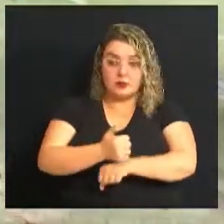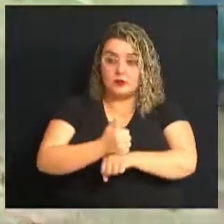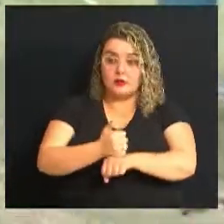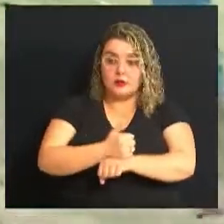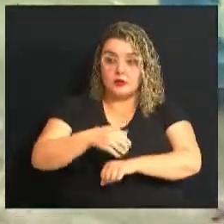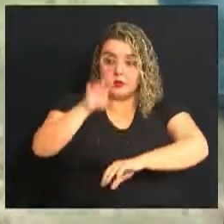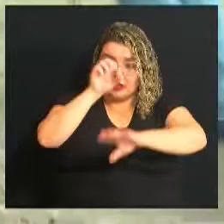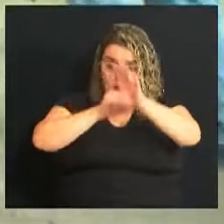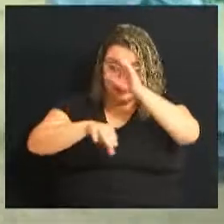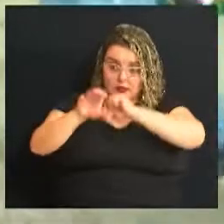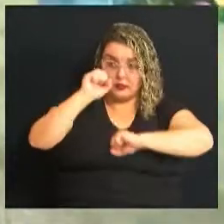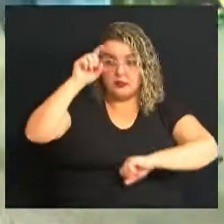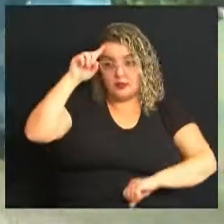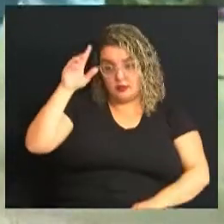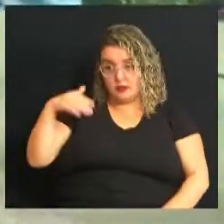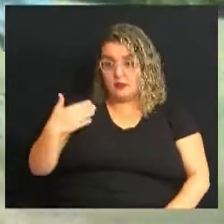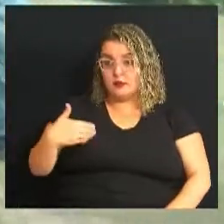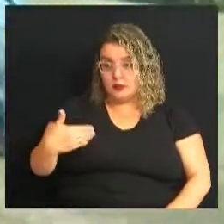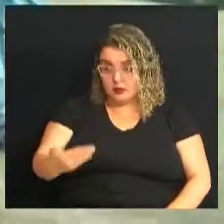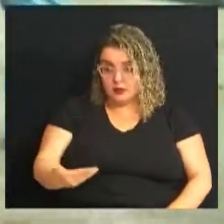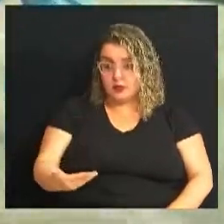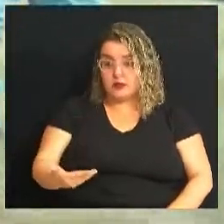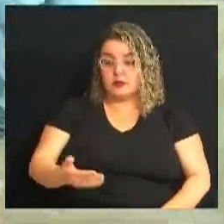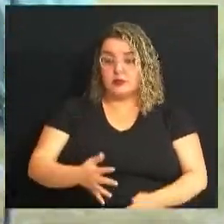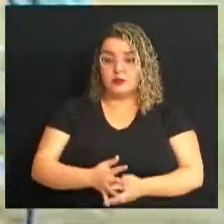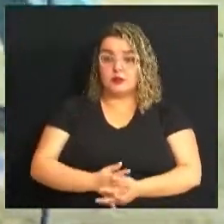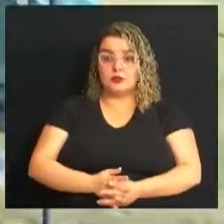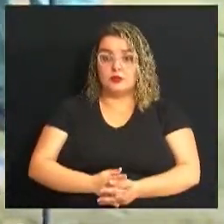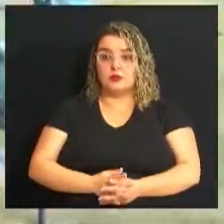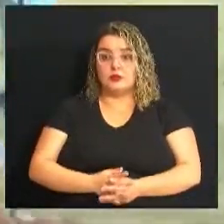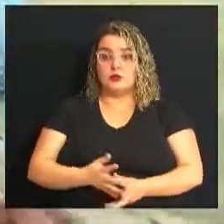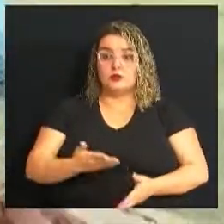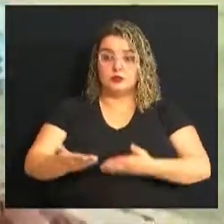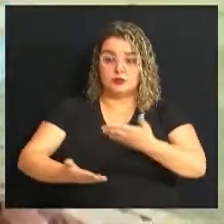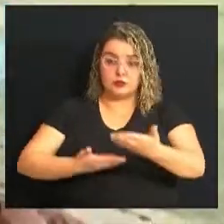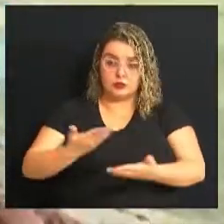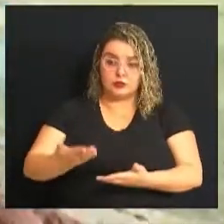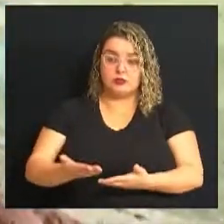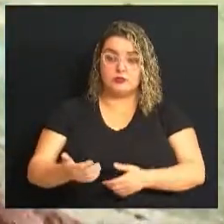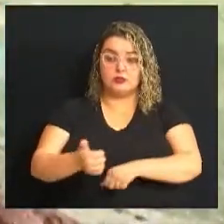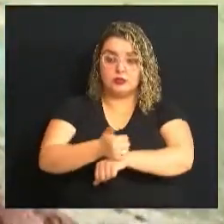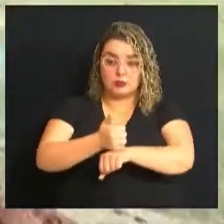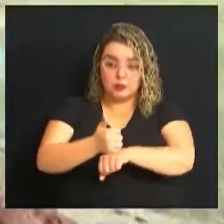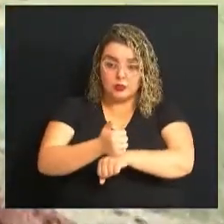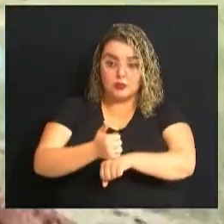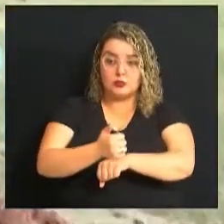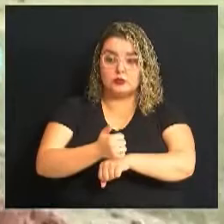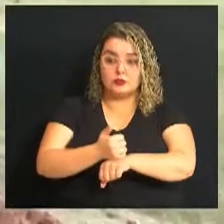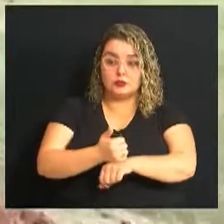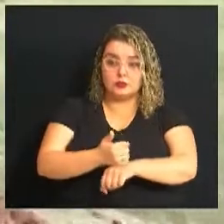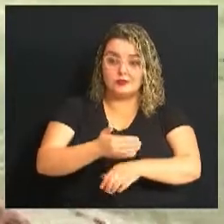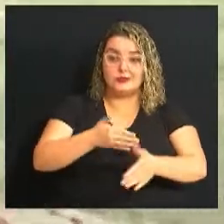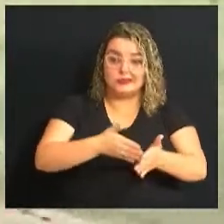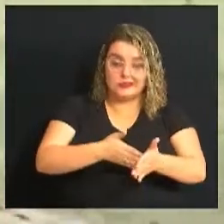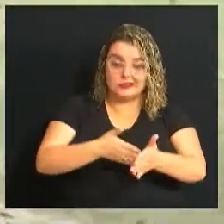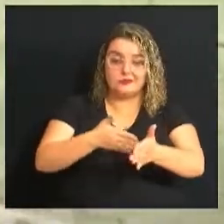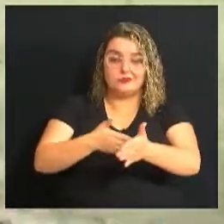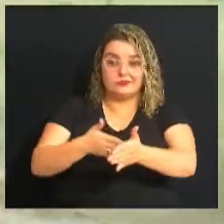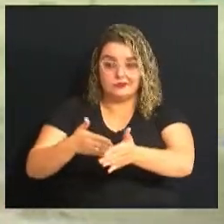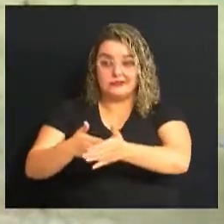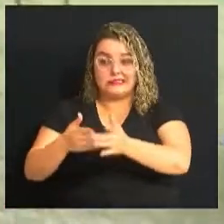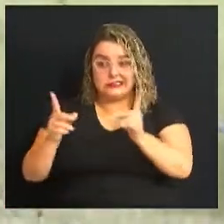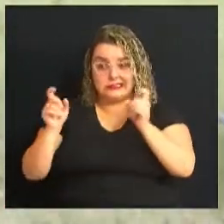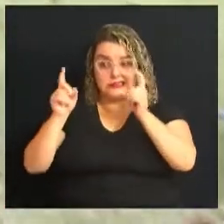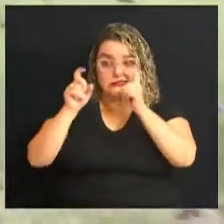aprendendo diariamente, né? Os serviços que tem da profissão, os obstáculos, as dificuldades,